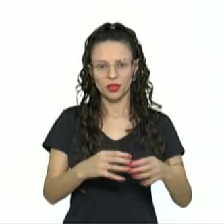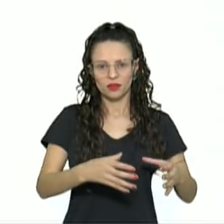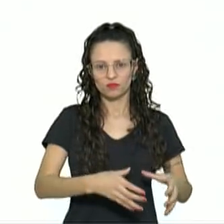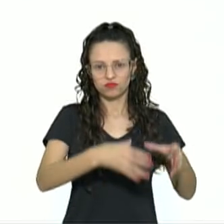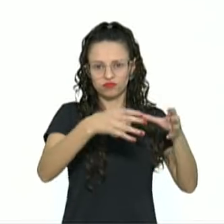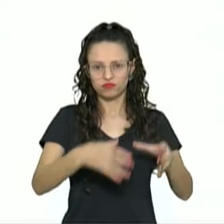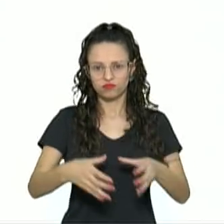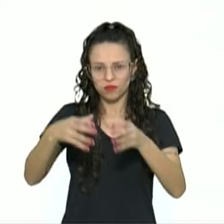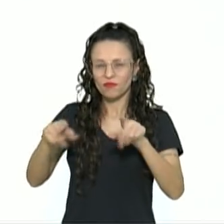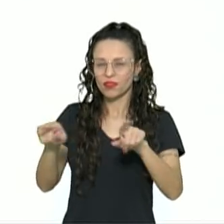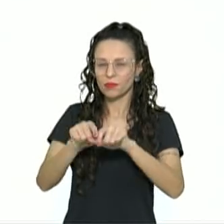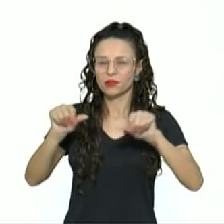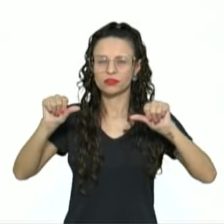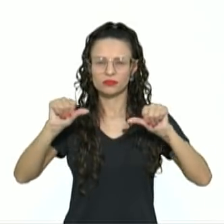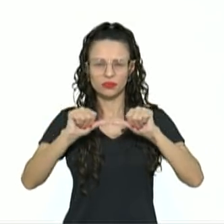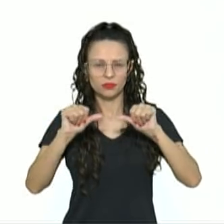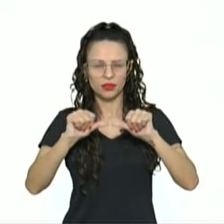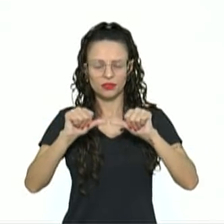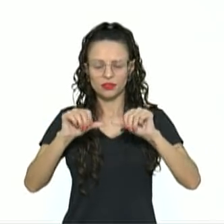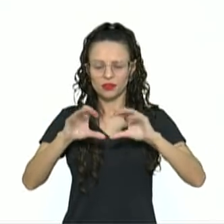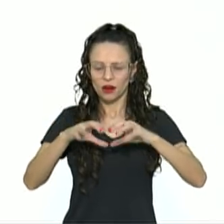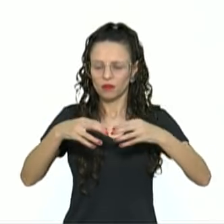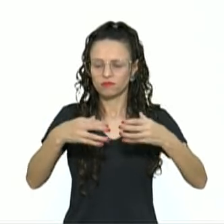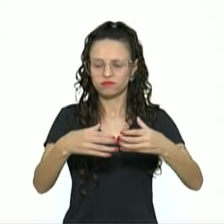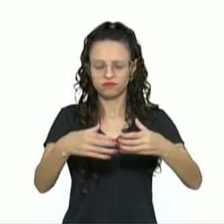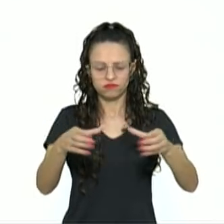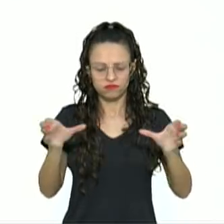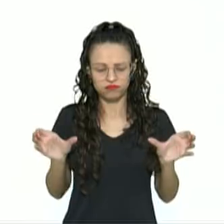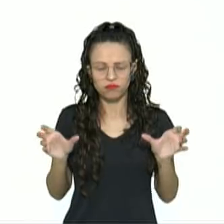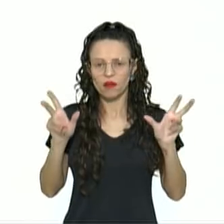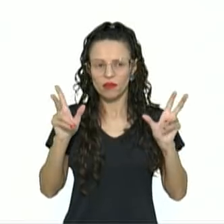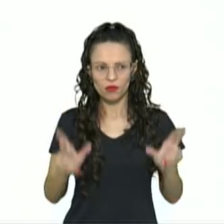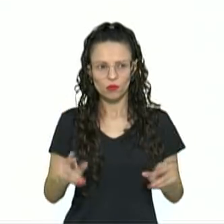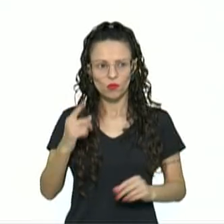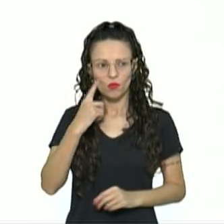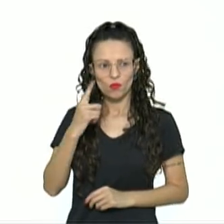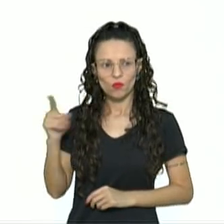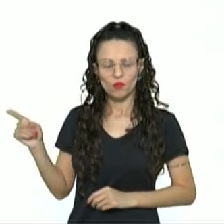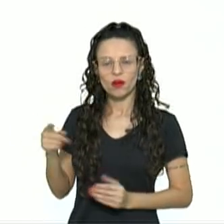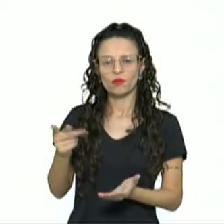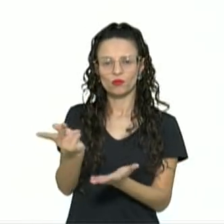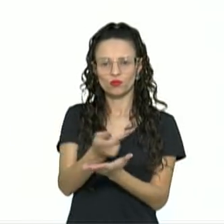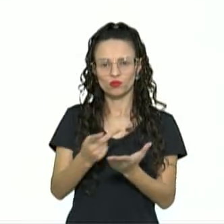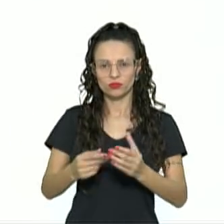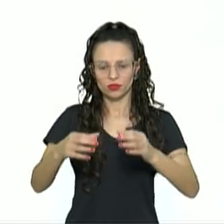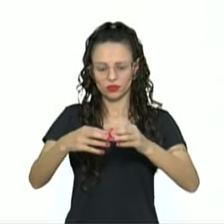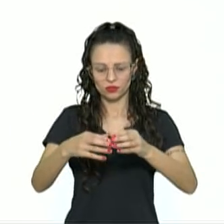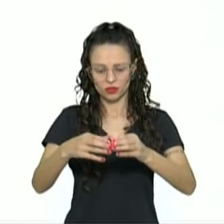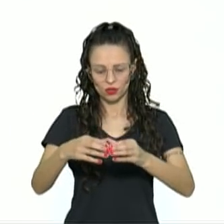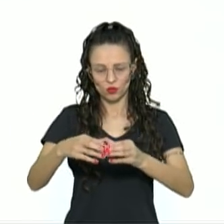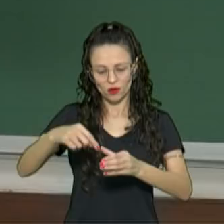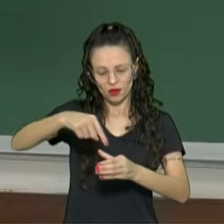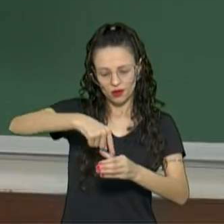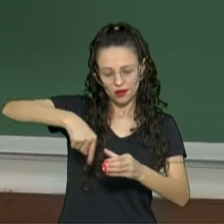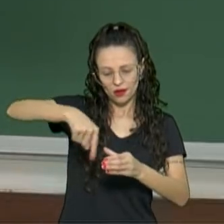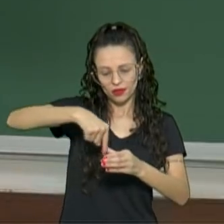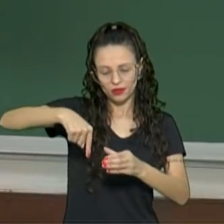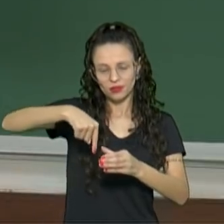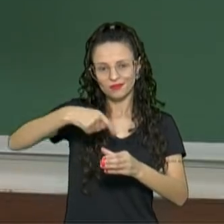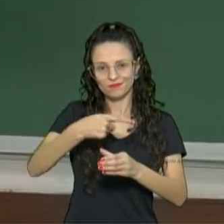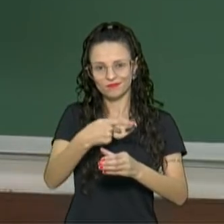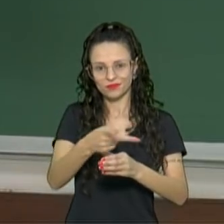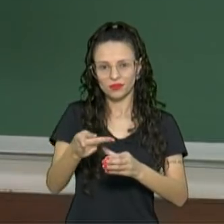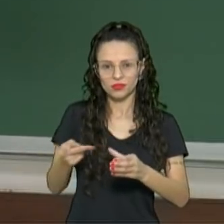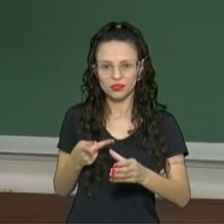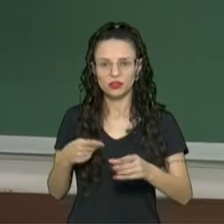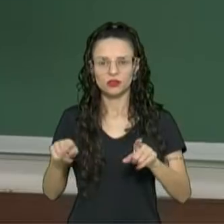da simetria, né, as partes iguais, tem um eixo central, que o desenho vai se formando, né? E também